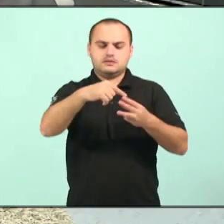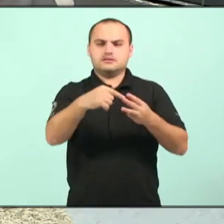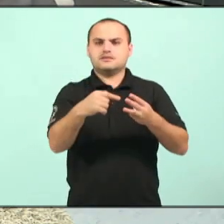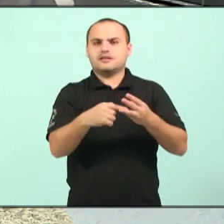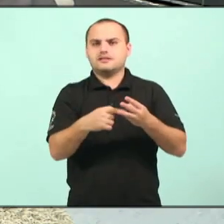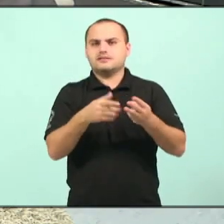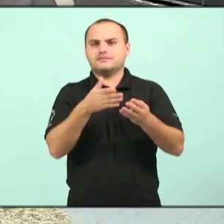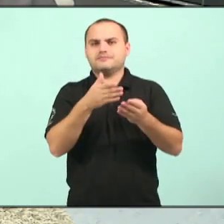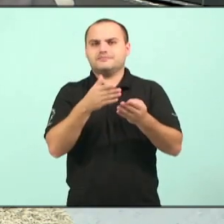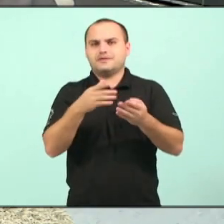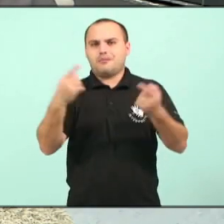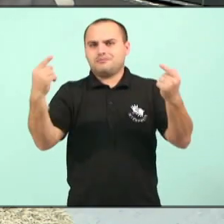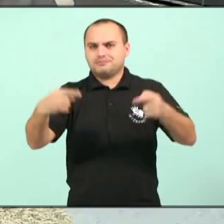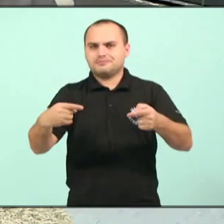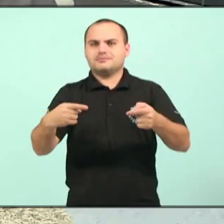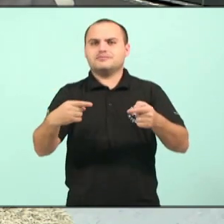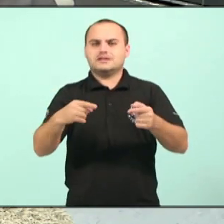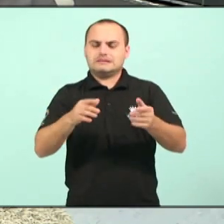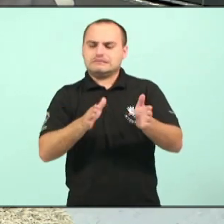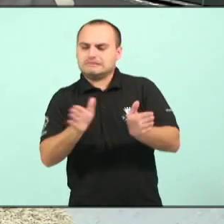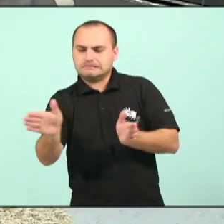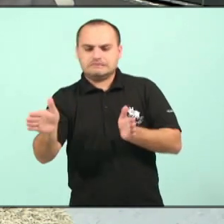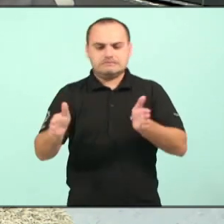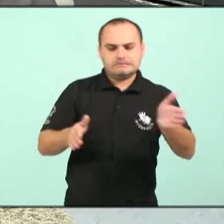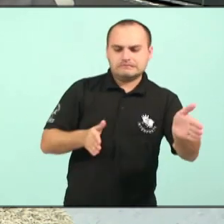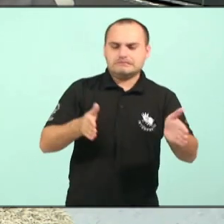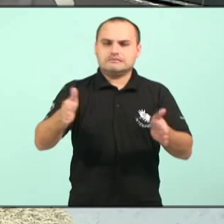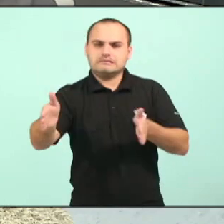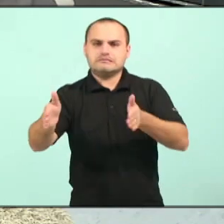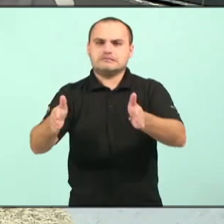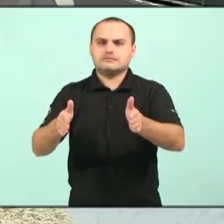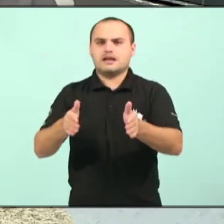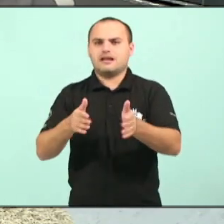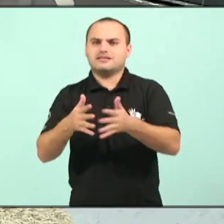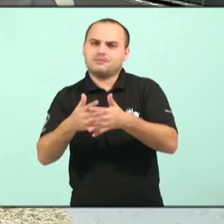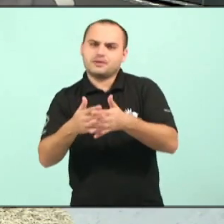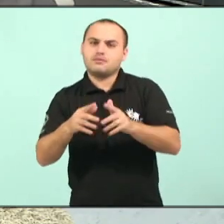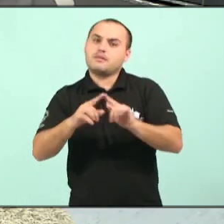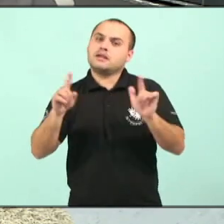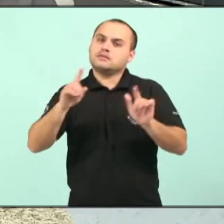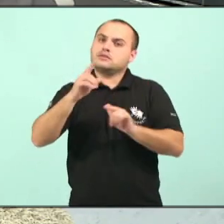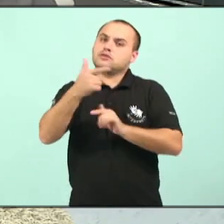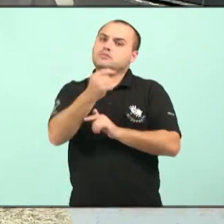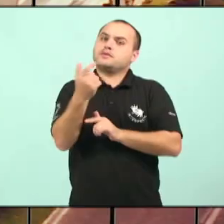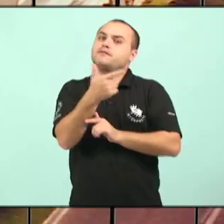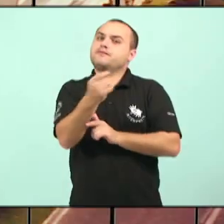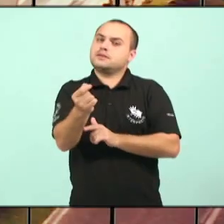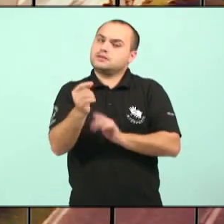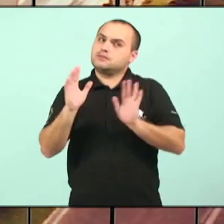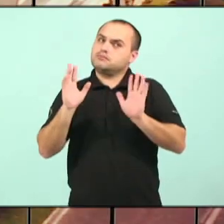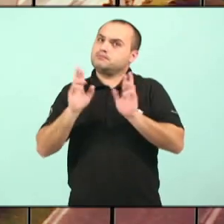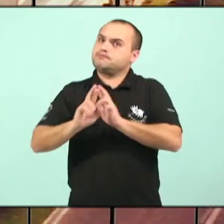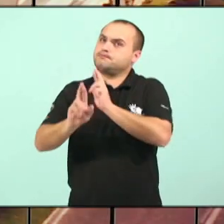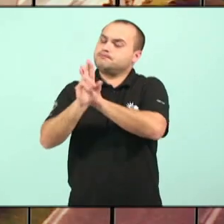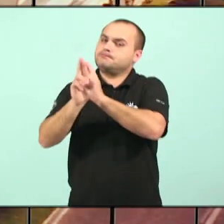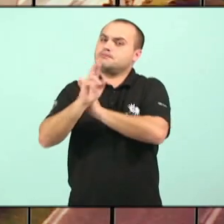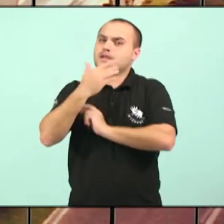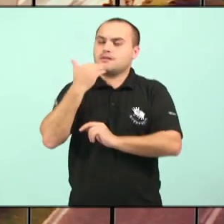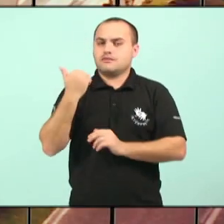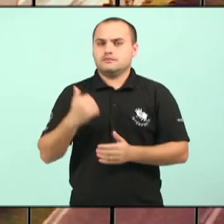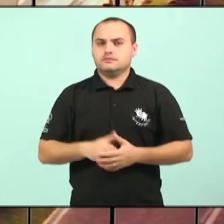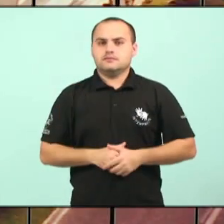atrapalhou um pouquinho, mas fica como um puxão de orelha para 2020. Acho que